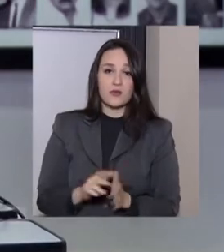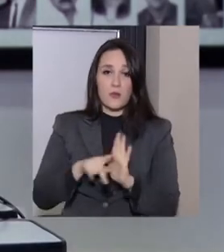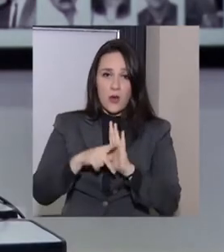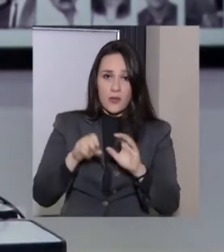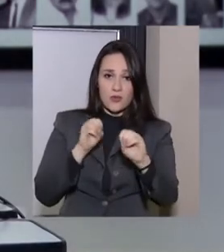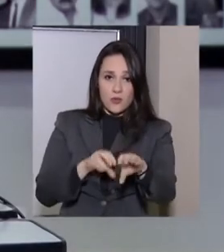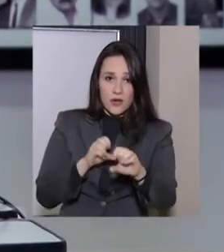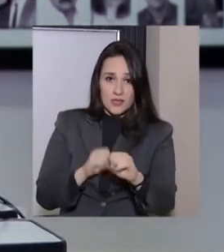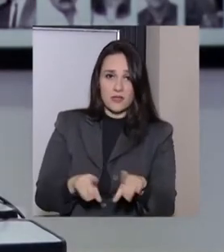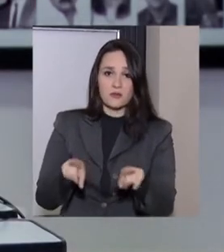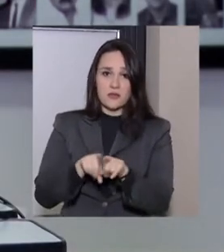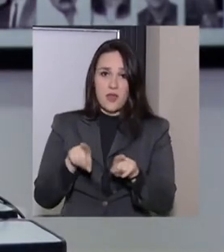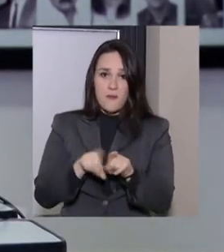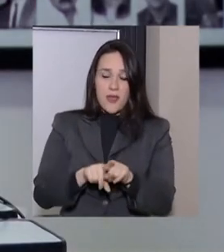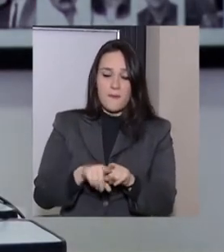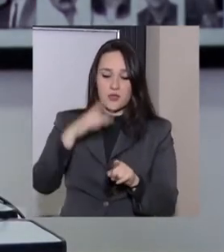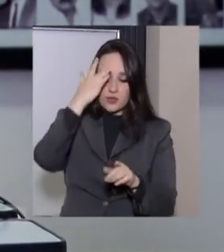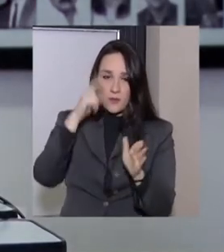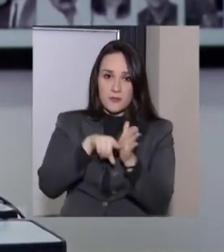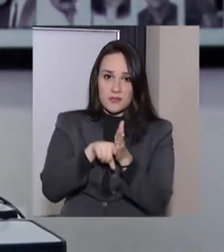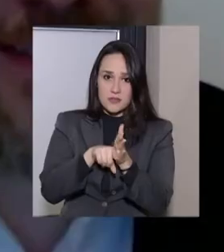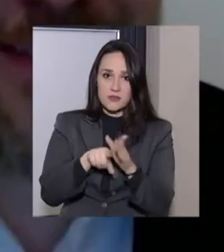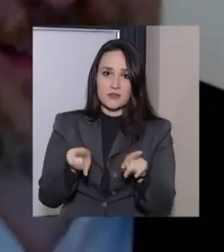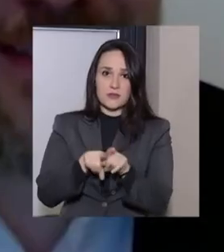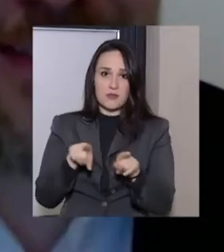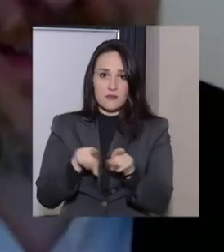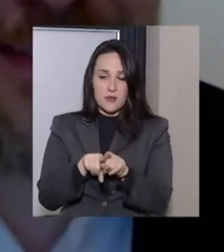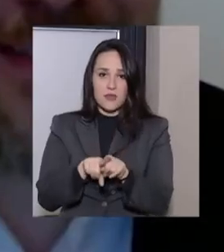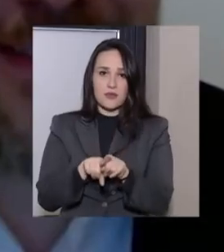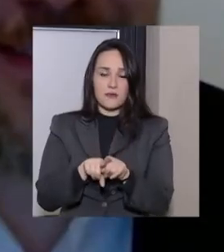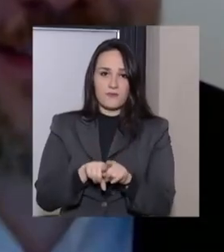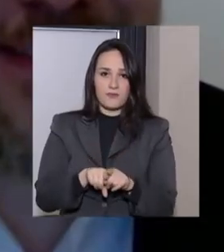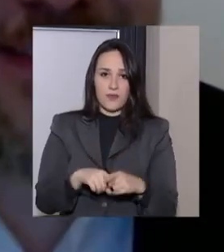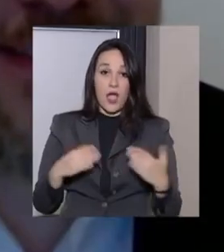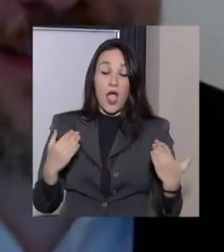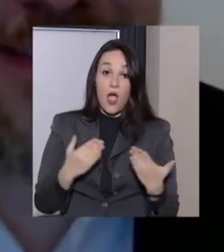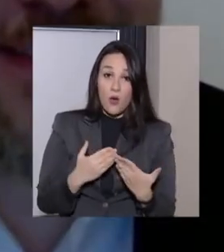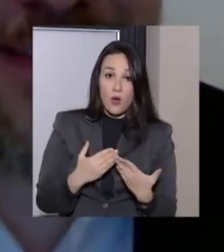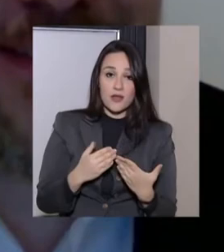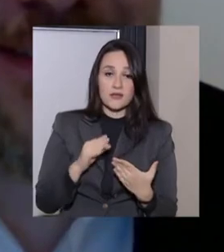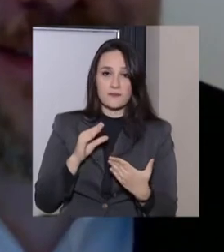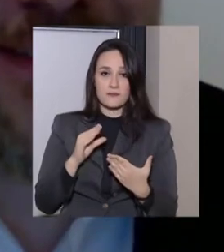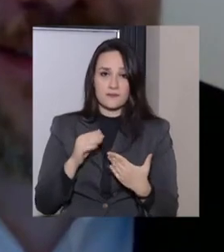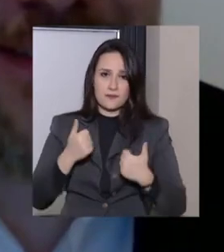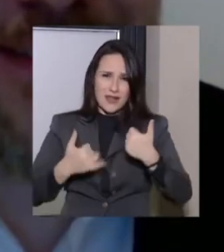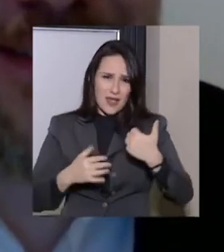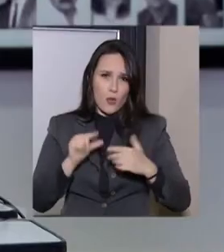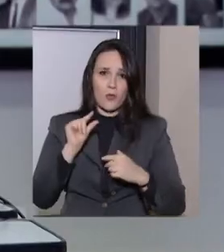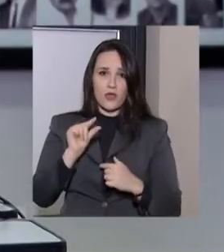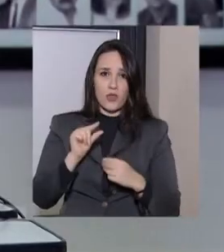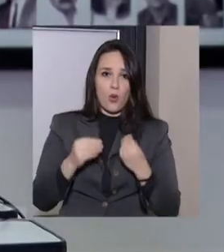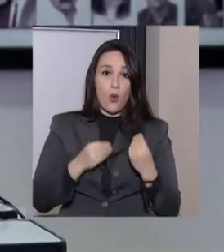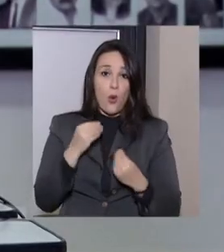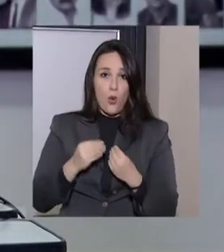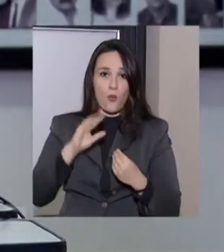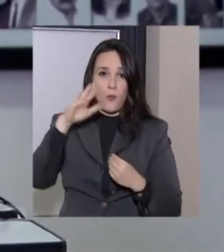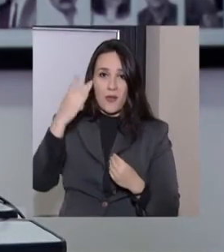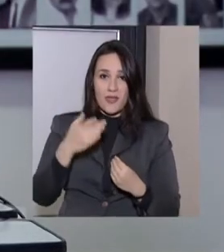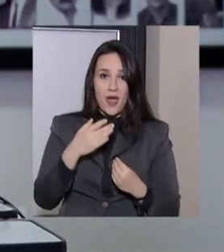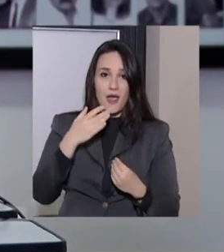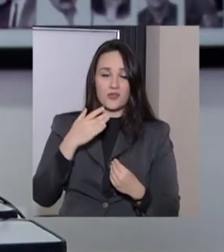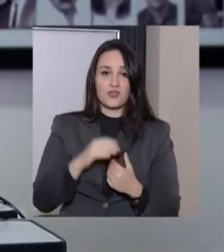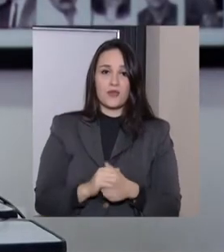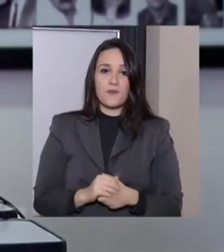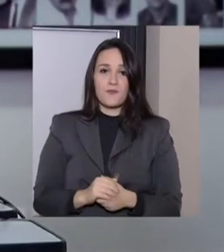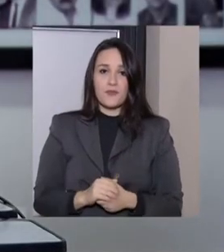educadores, pesquisadores, professores, né, acadêmicos. Eu queria que o senhor falasse um pouquinho dessa homenagem, até porque a